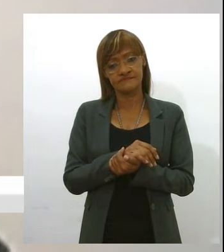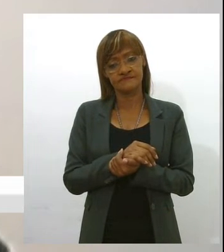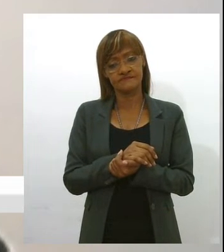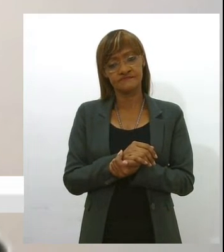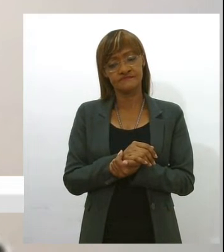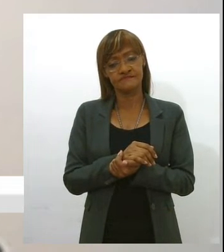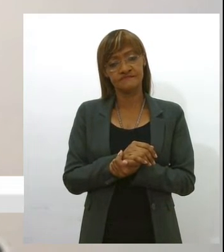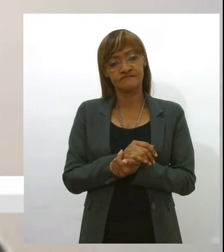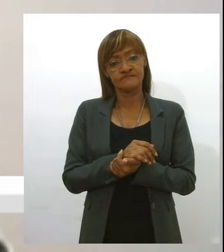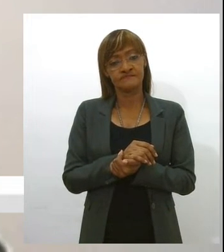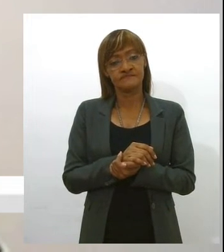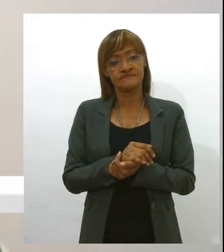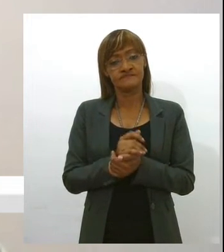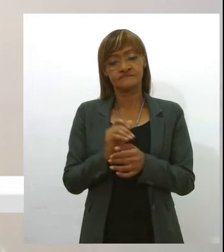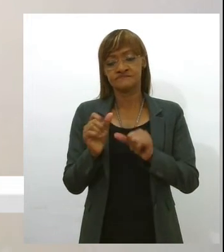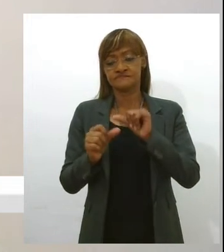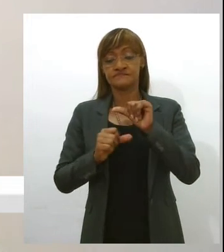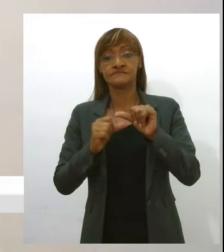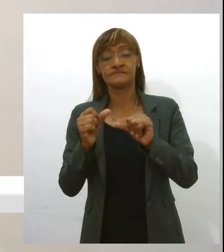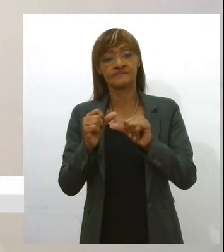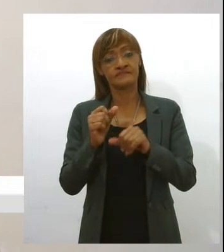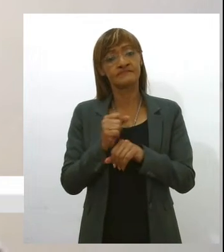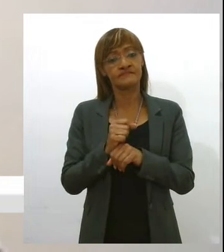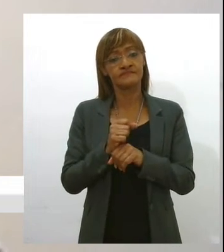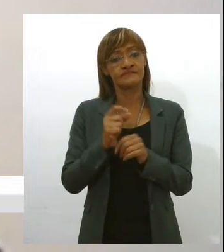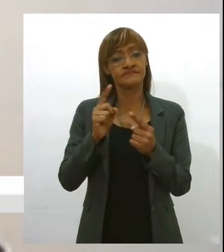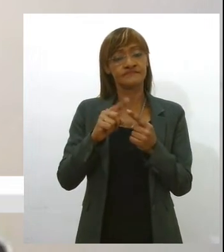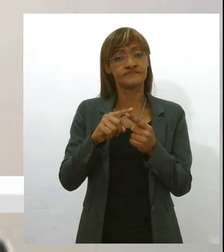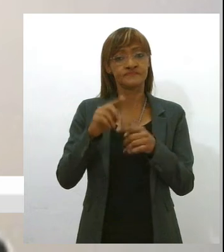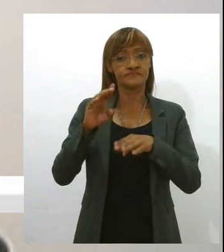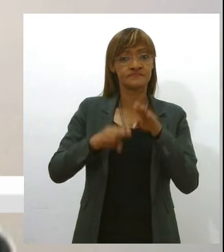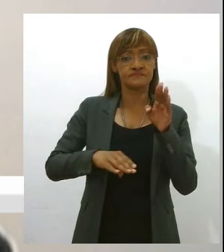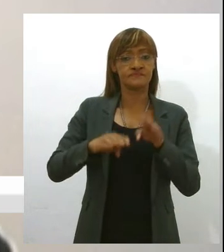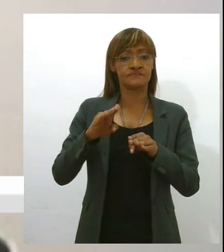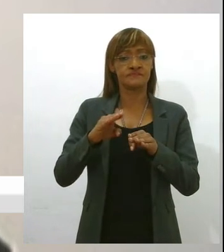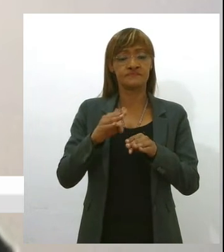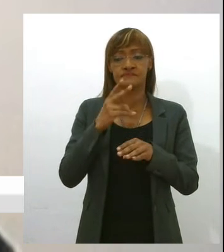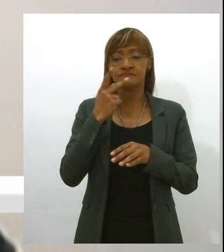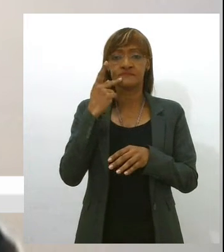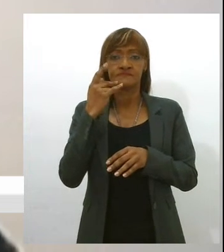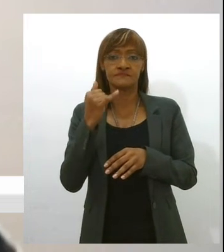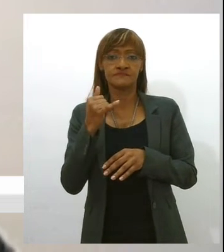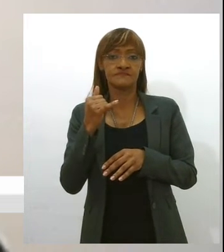excessivamente duro, né, que às vezes tem na relação entre pais e filhos, e